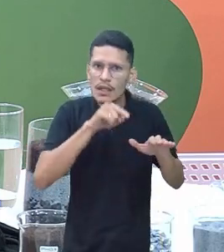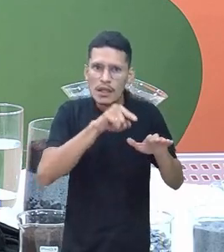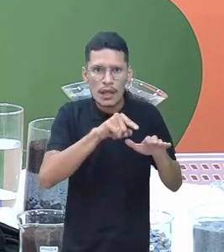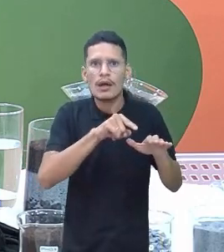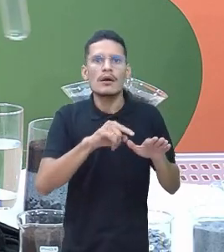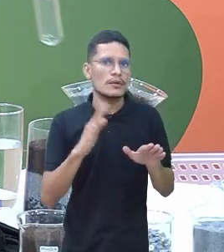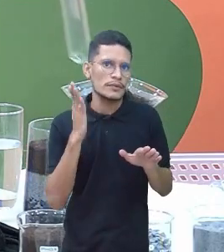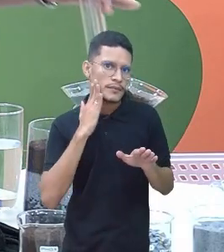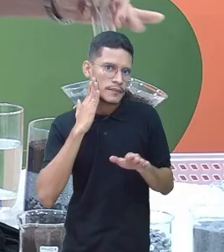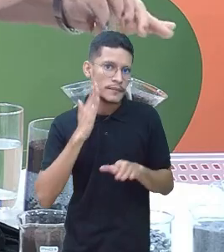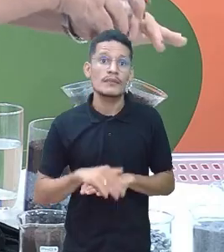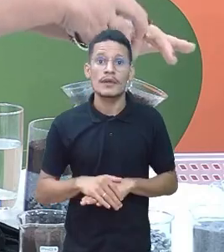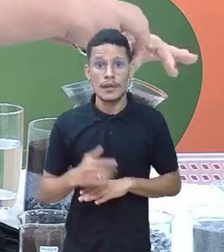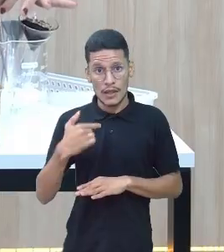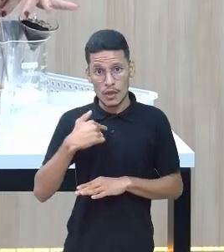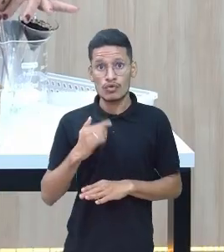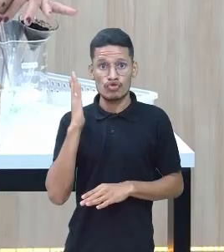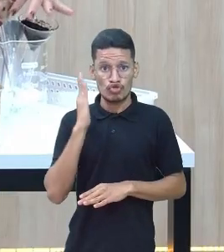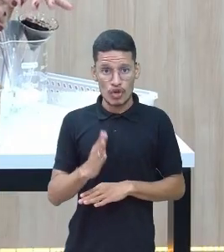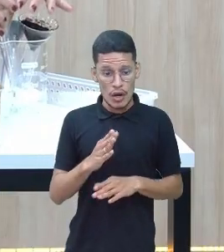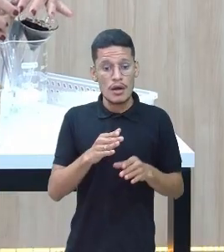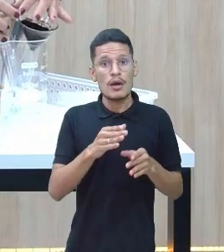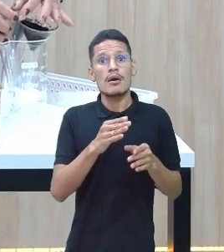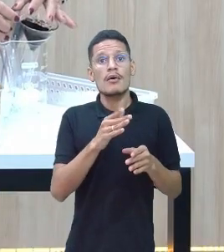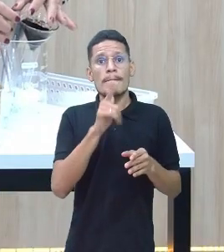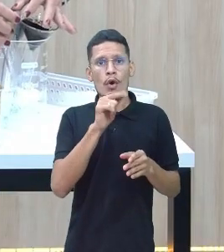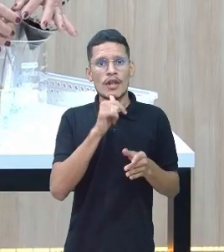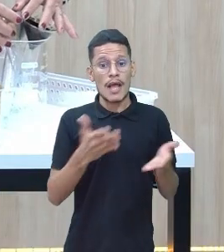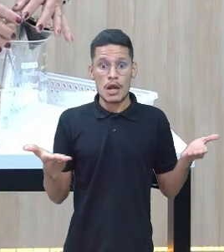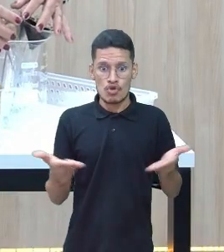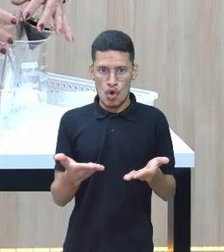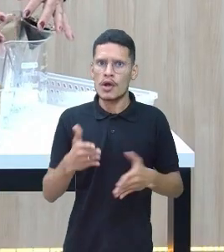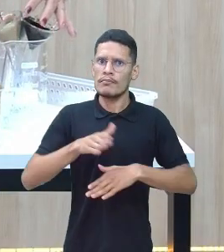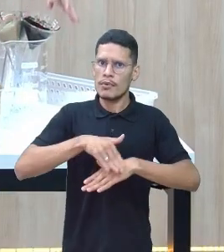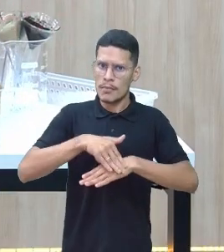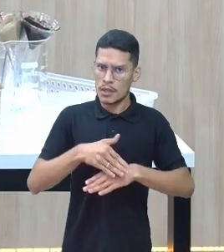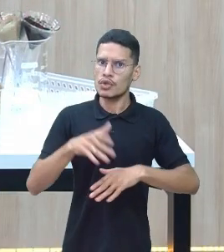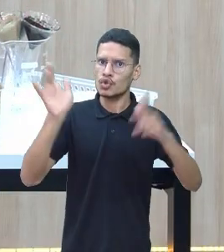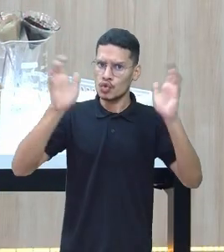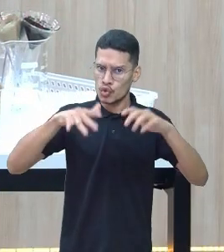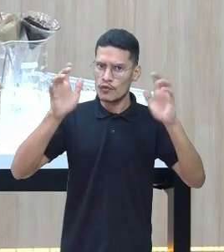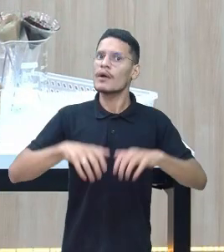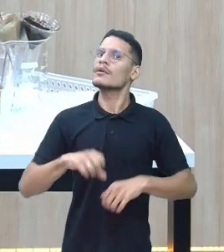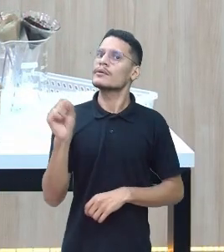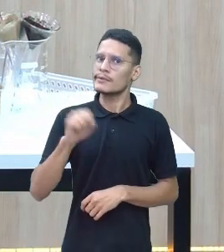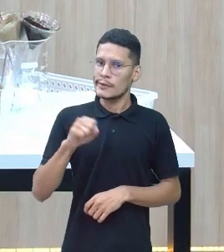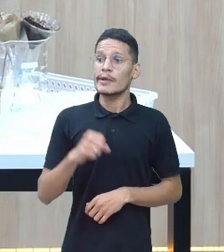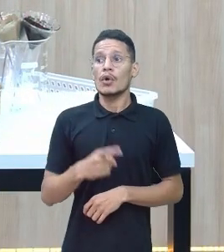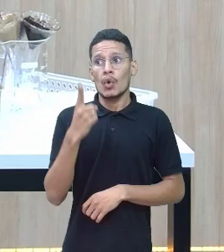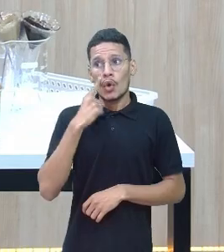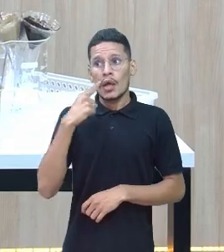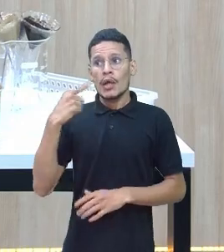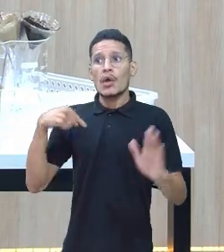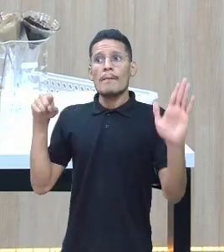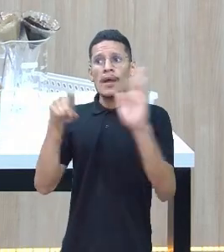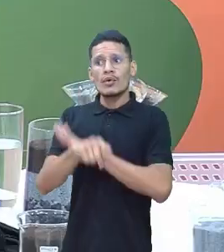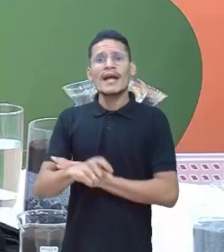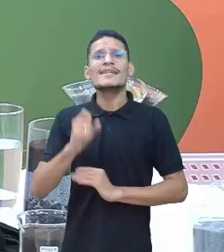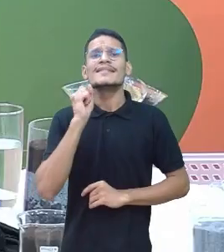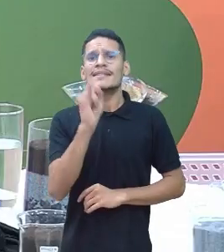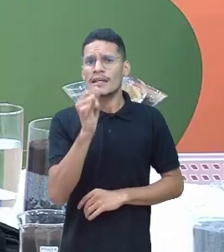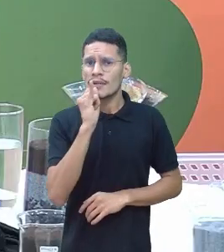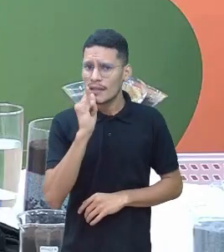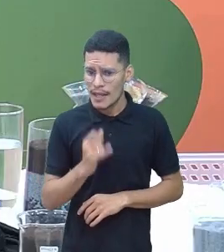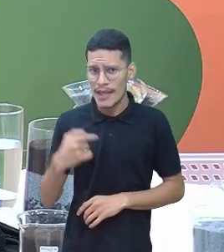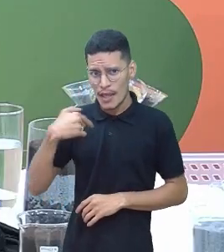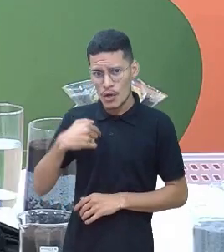Eu coloquei a argila bem molhadinha. Esse período de chuva está assim, né, pessoal? Então, eu posso perguntar a vocês, e se eu colocar a